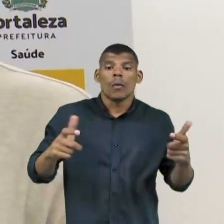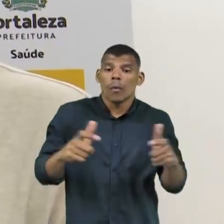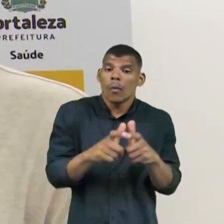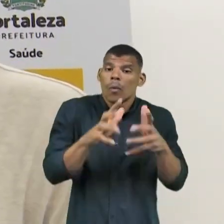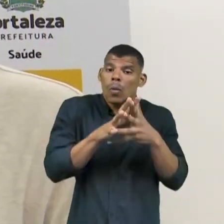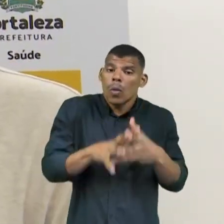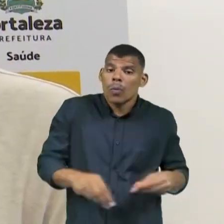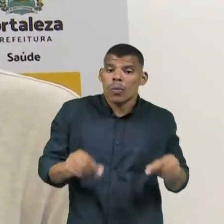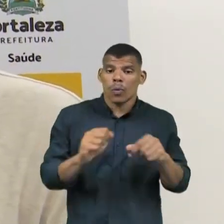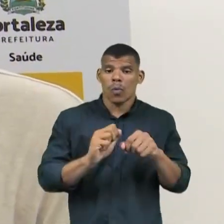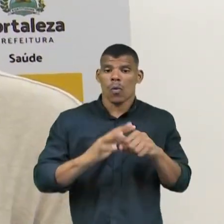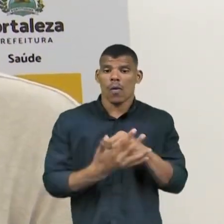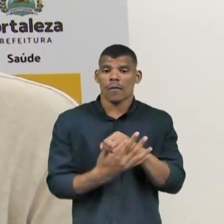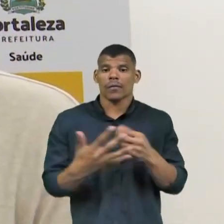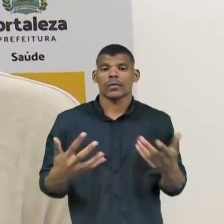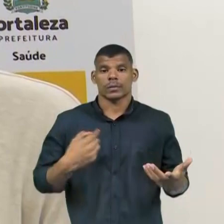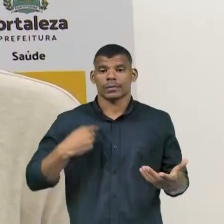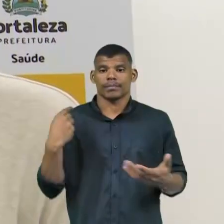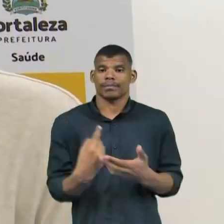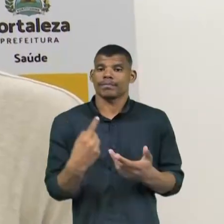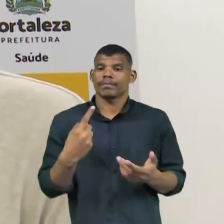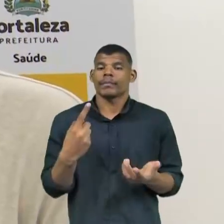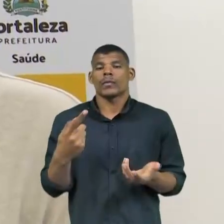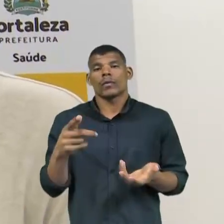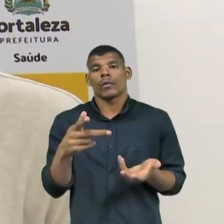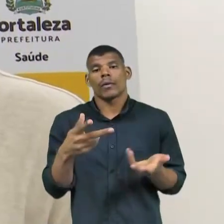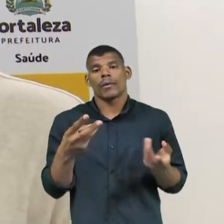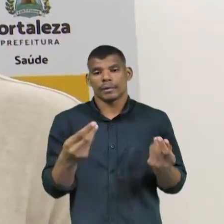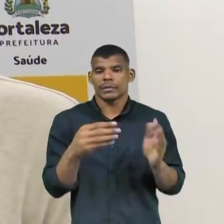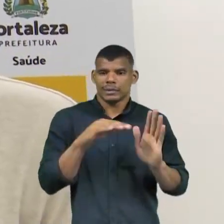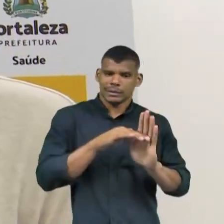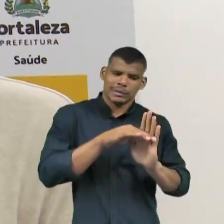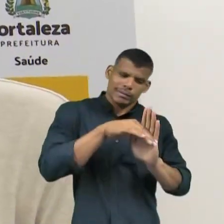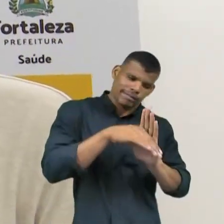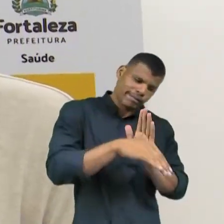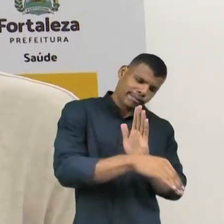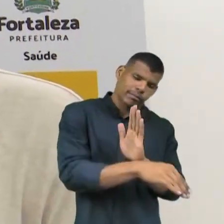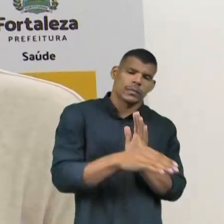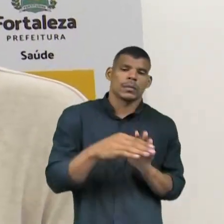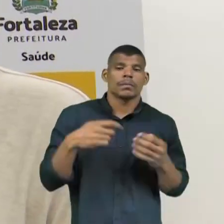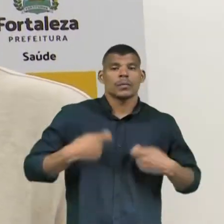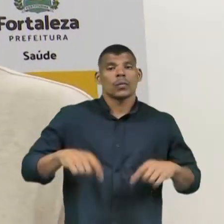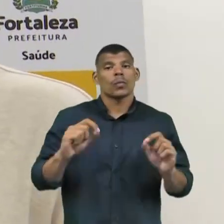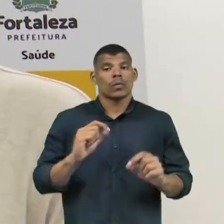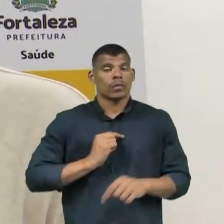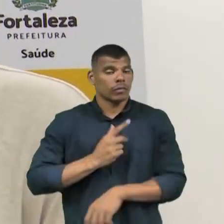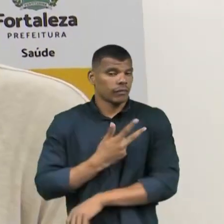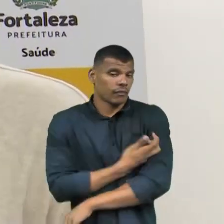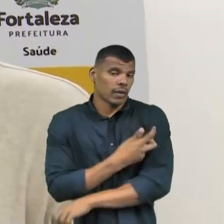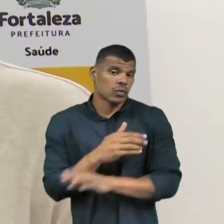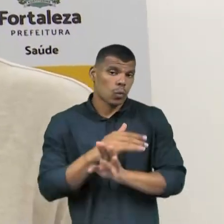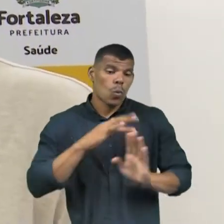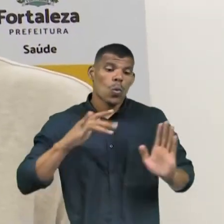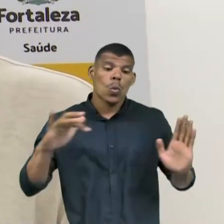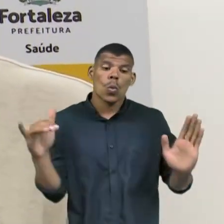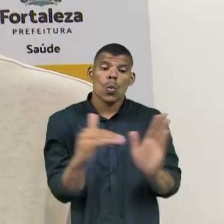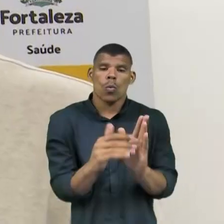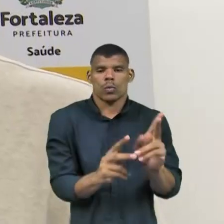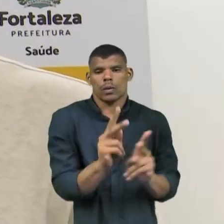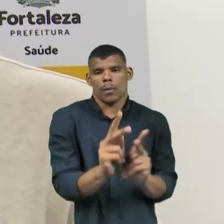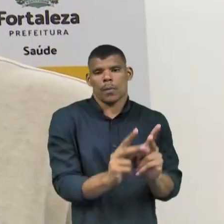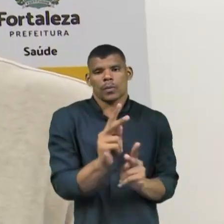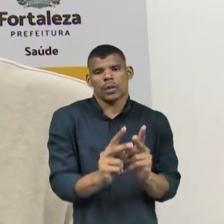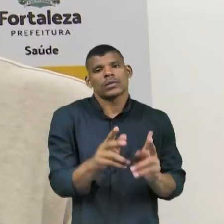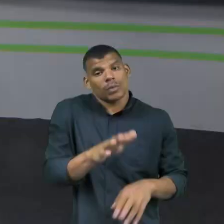do Covid-19. E para a gente manter esse cenário epidemiológico mais favorável, a gente precisa que toda a população esteja vacinada, inclusive